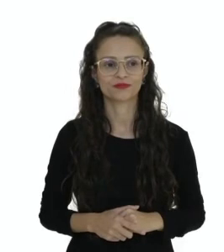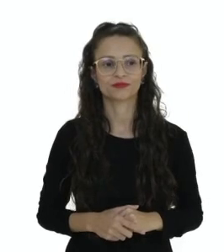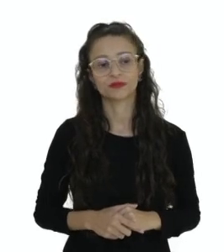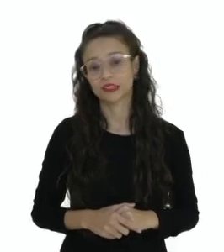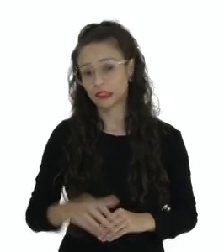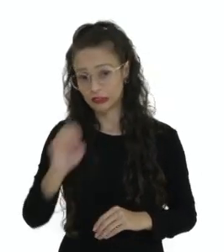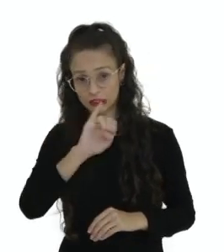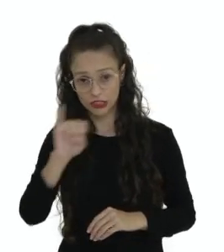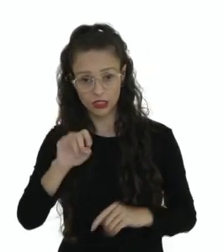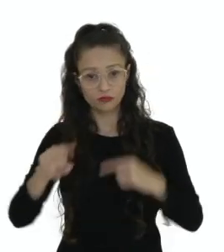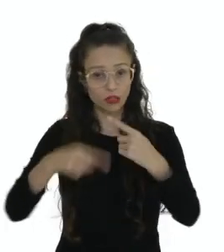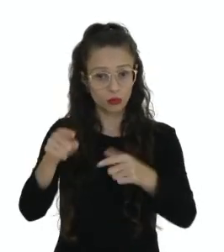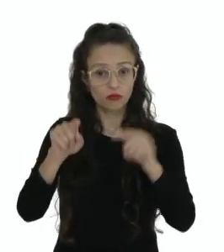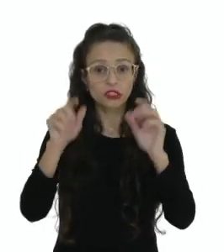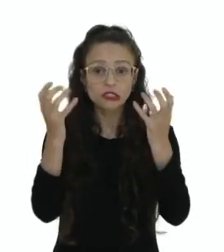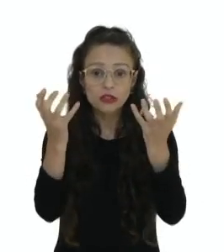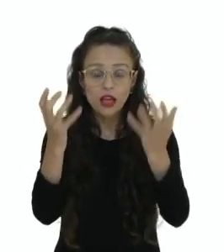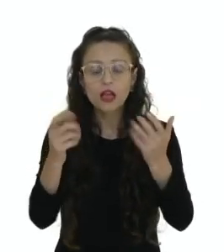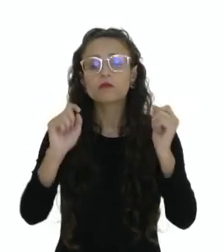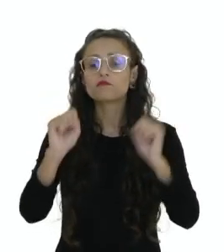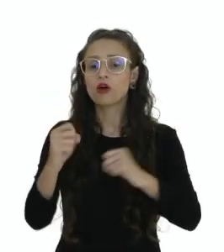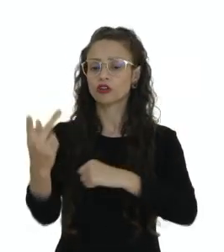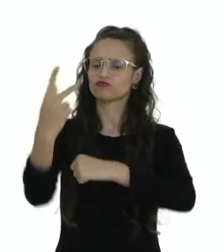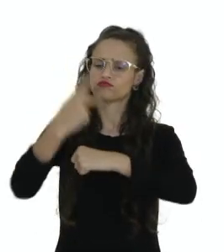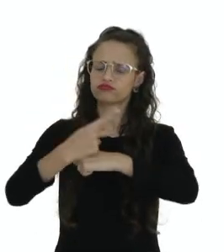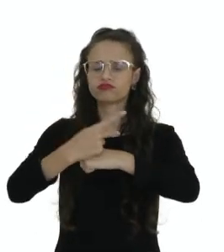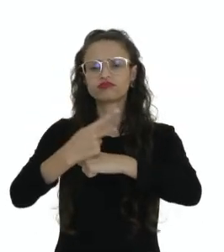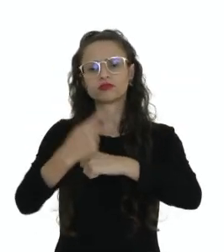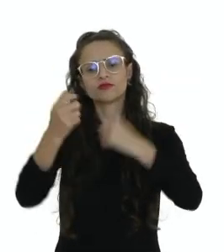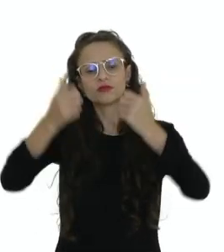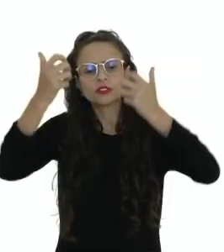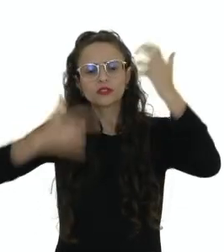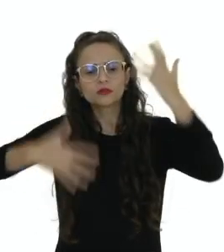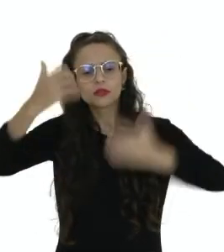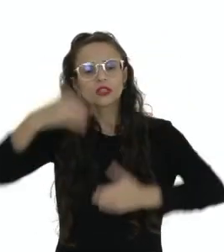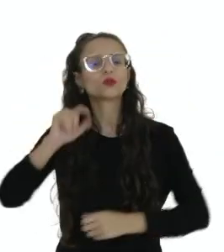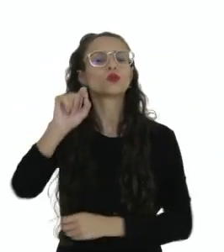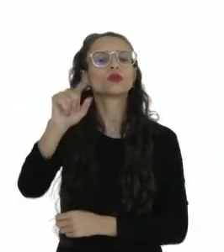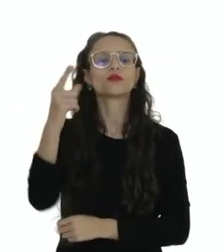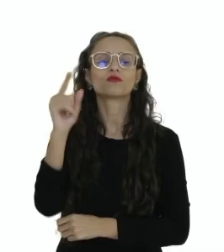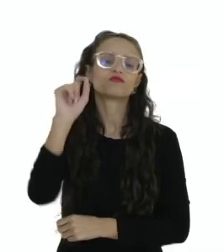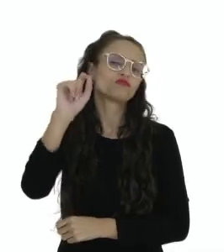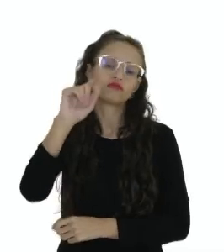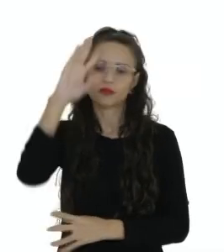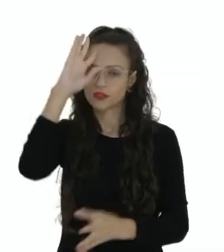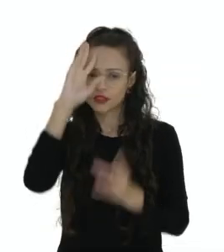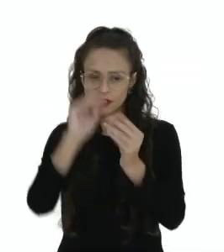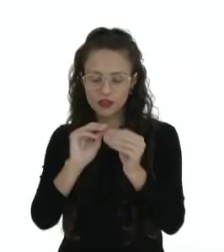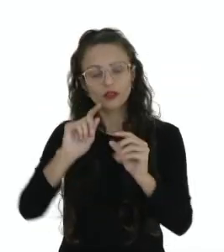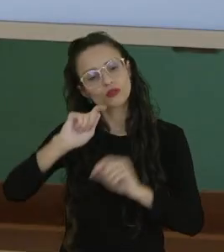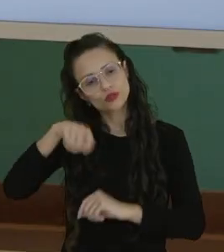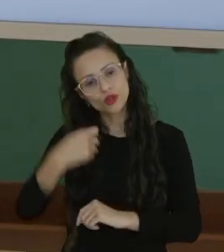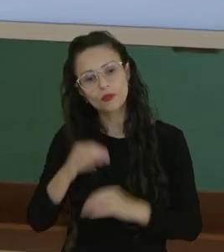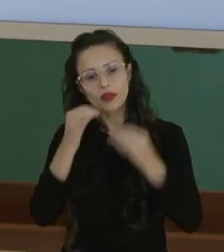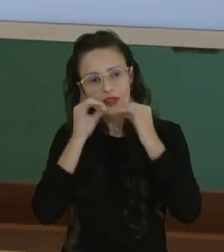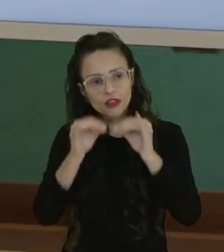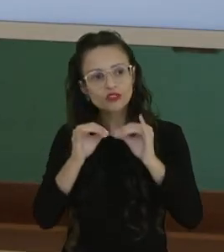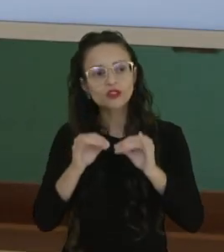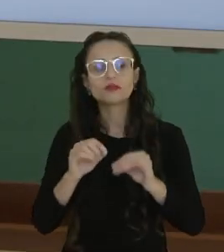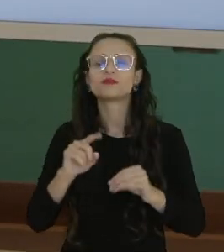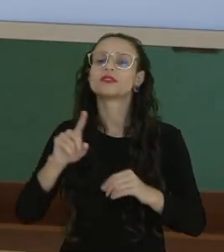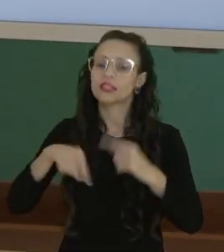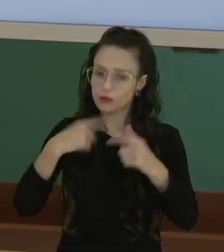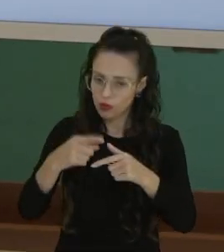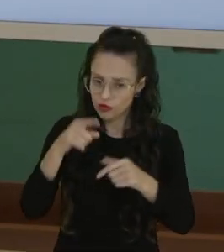você queira, faça um pequeno vídeo explicando como você entendeu, que a energia... Melhor dizendo, depois